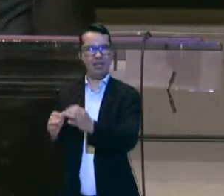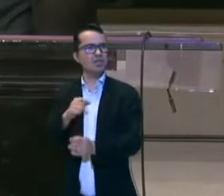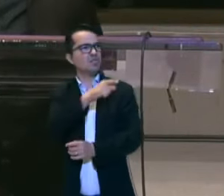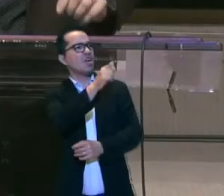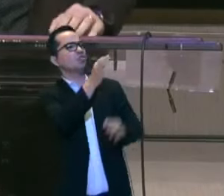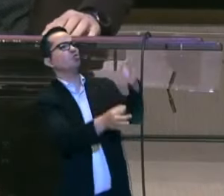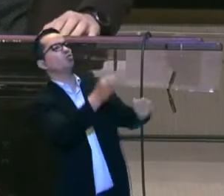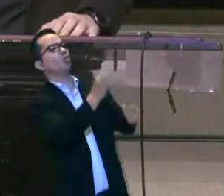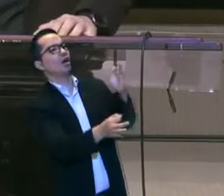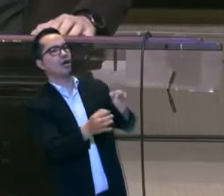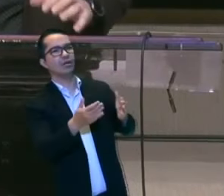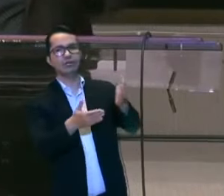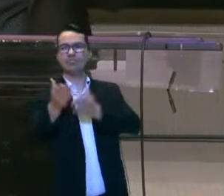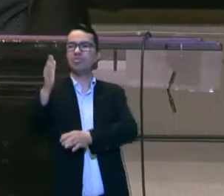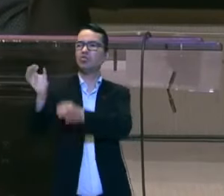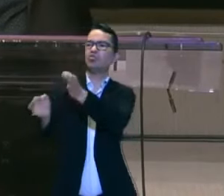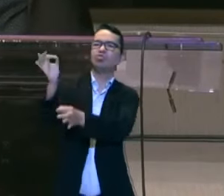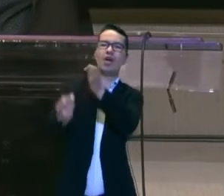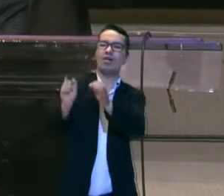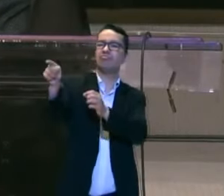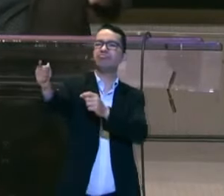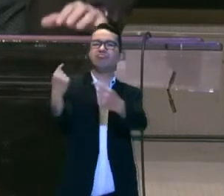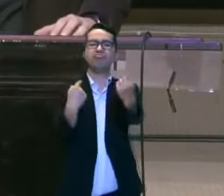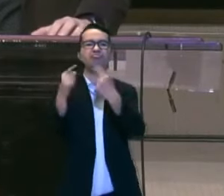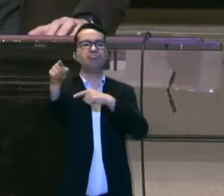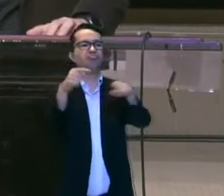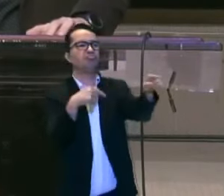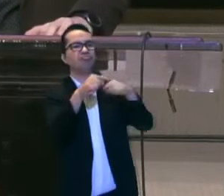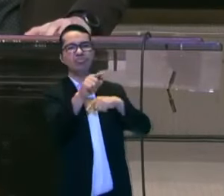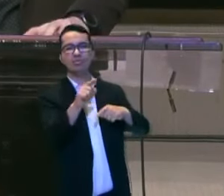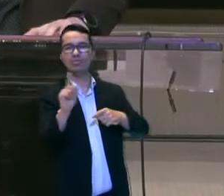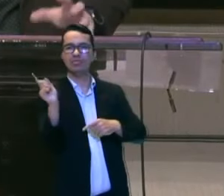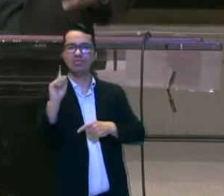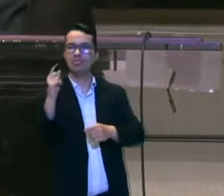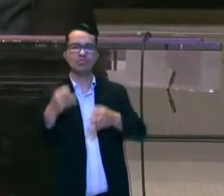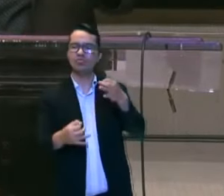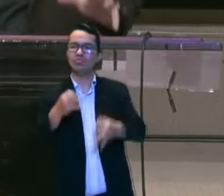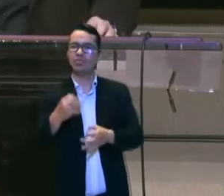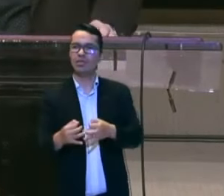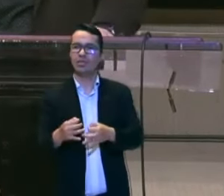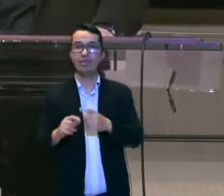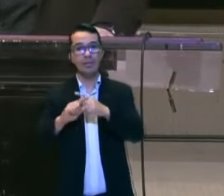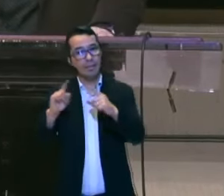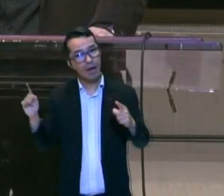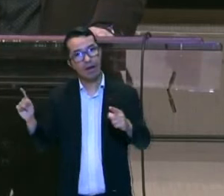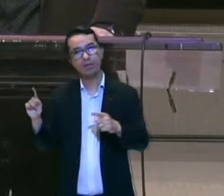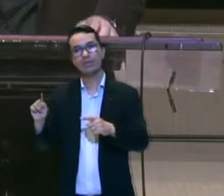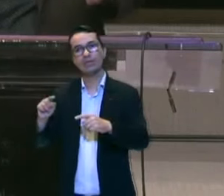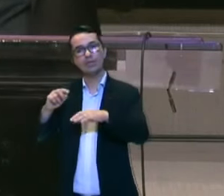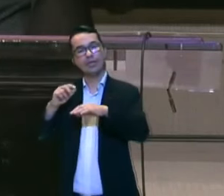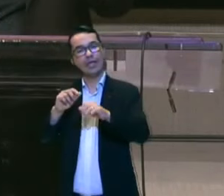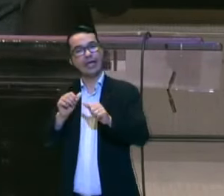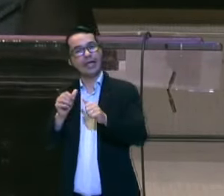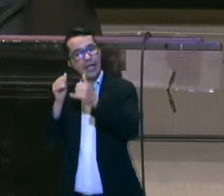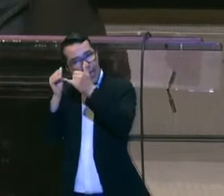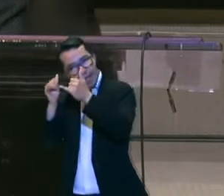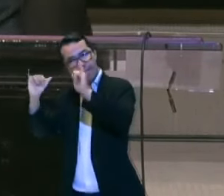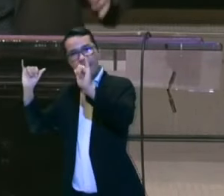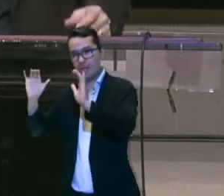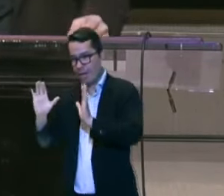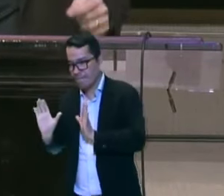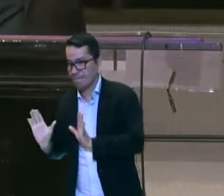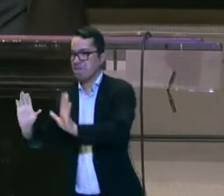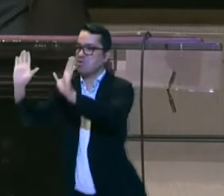ou escândalo diante do irmão. E aí o final do texto: não destrua a